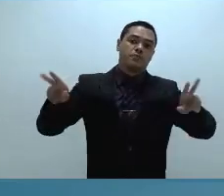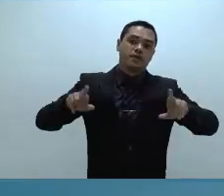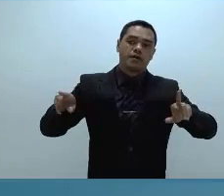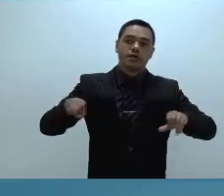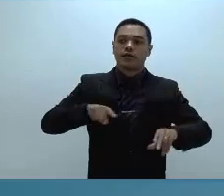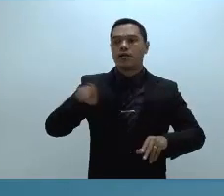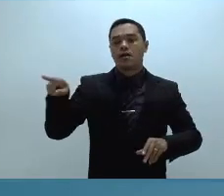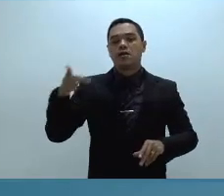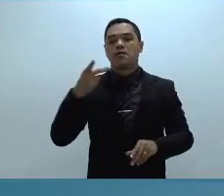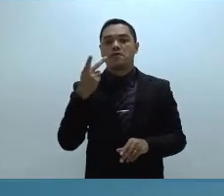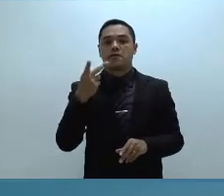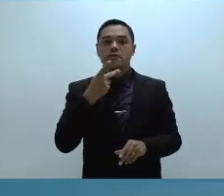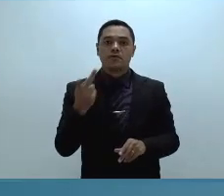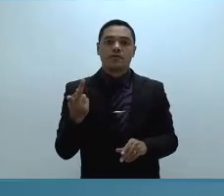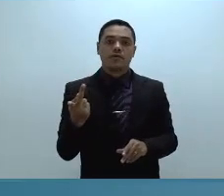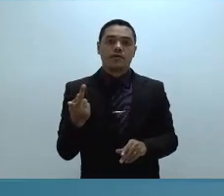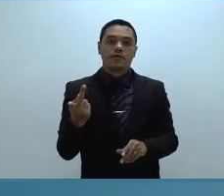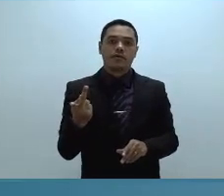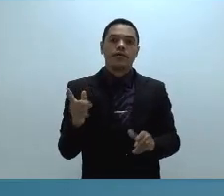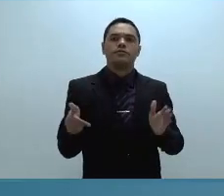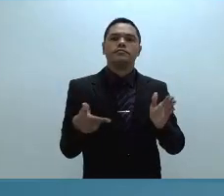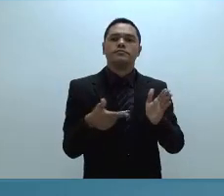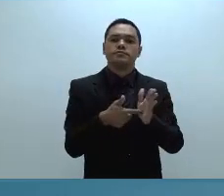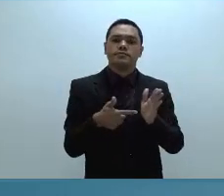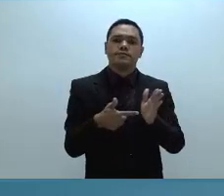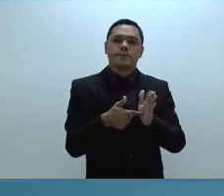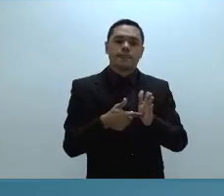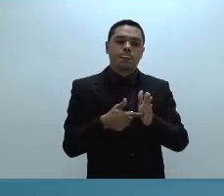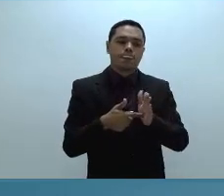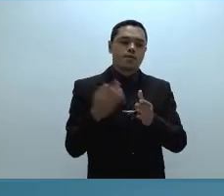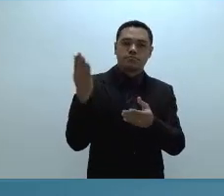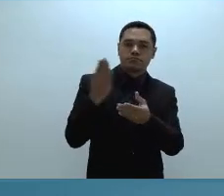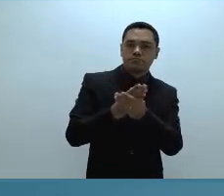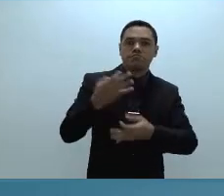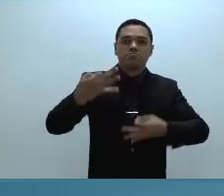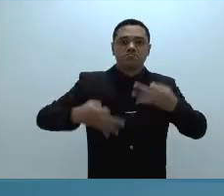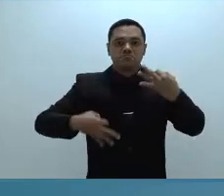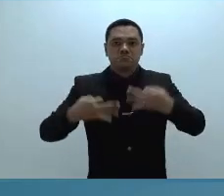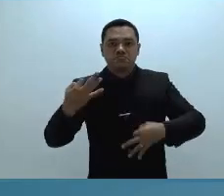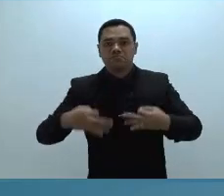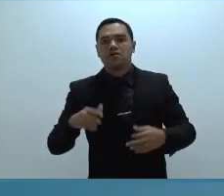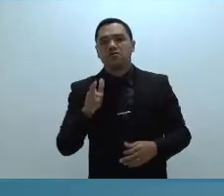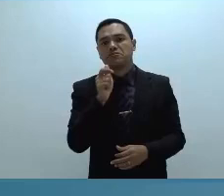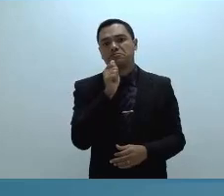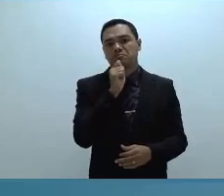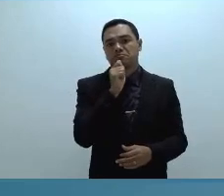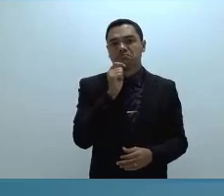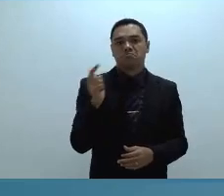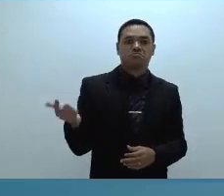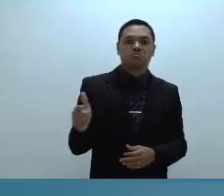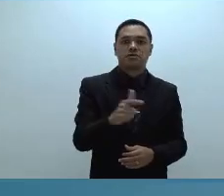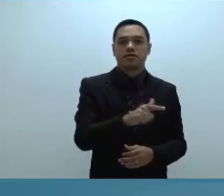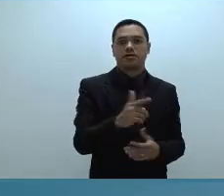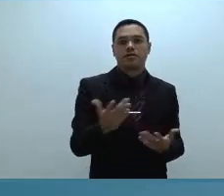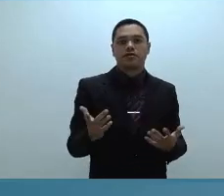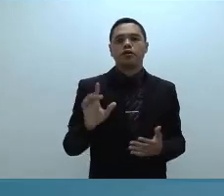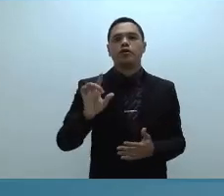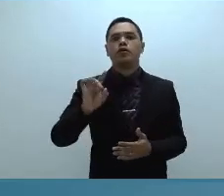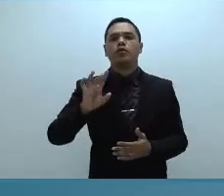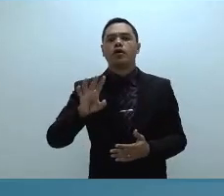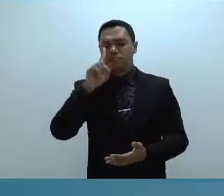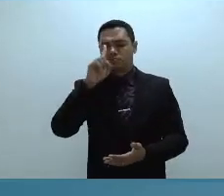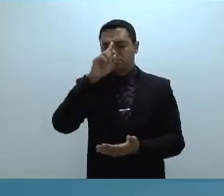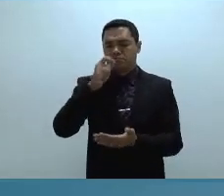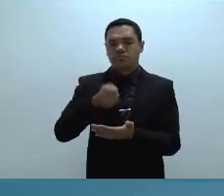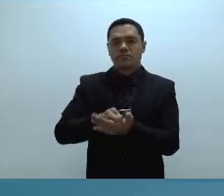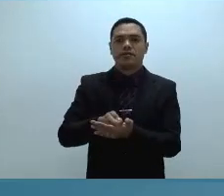o agravante, não certificou o trânsito em julgado do processo, mas apenas da